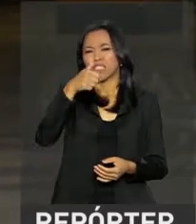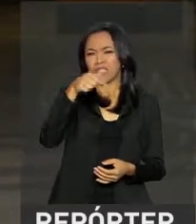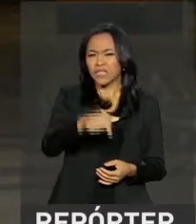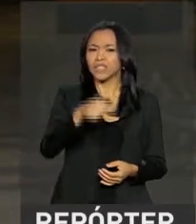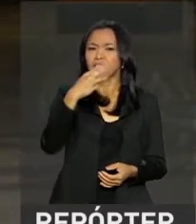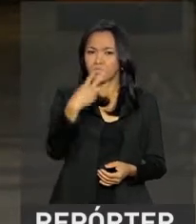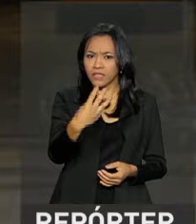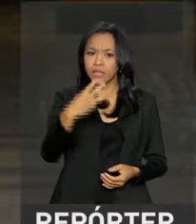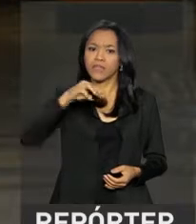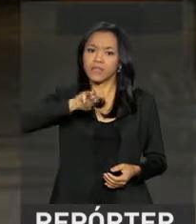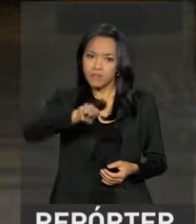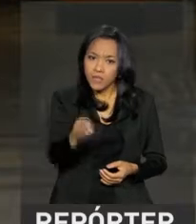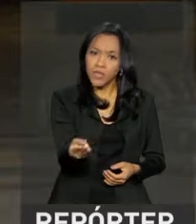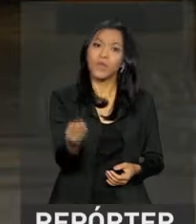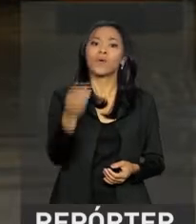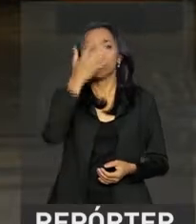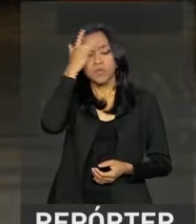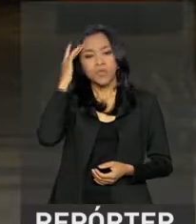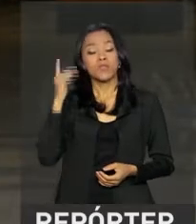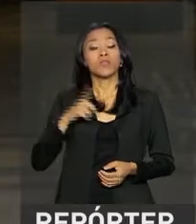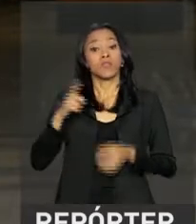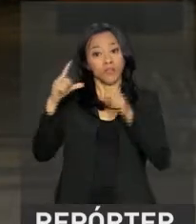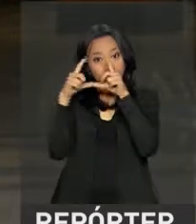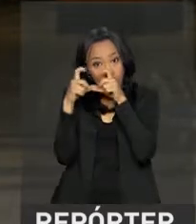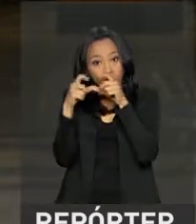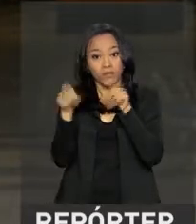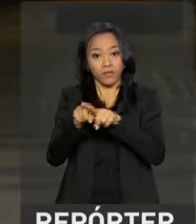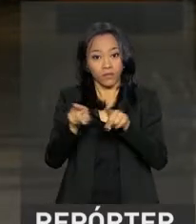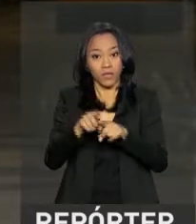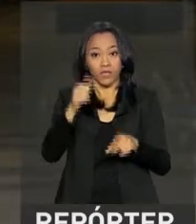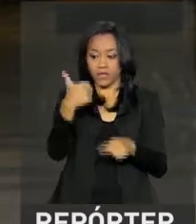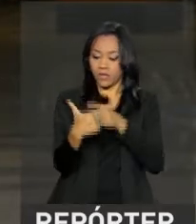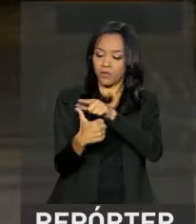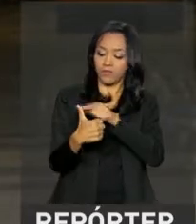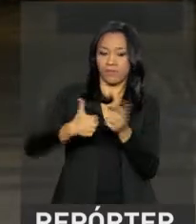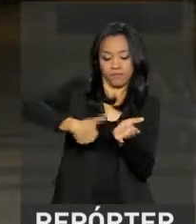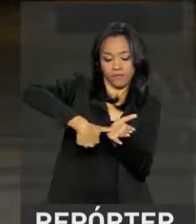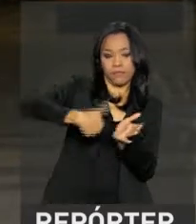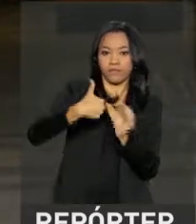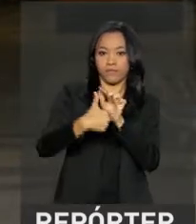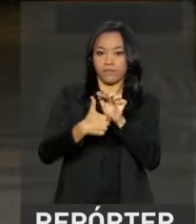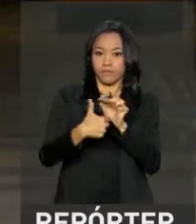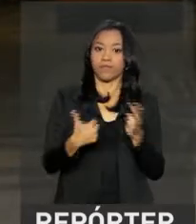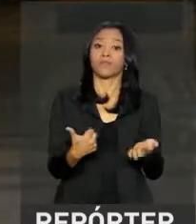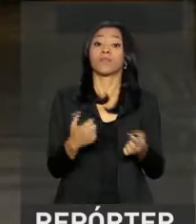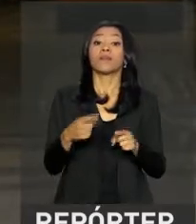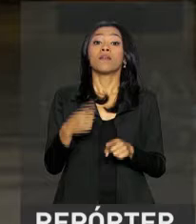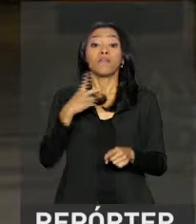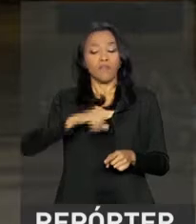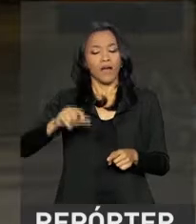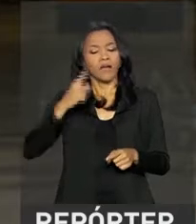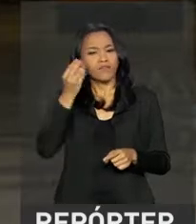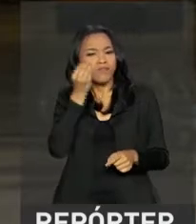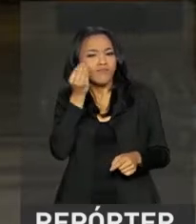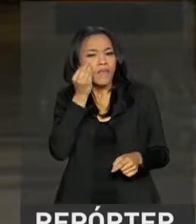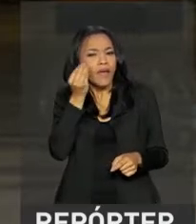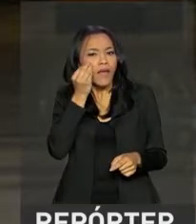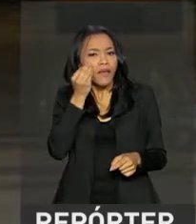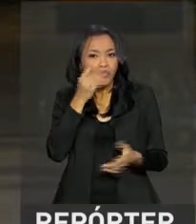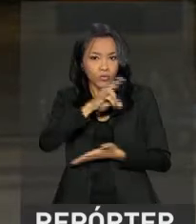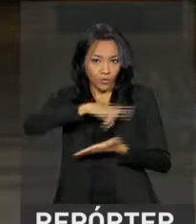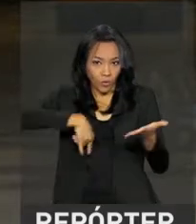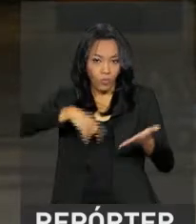com foto e impressão digital por enquanto o novo documento vai passar por uma fase de testes e deve estar disponível